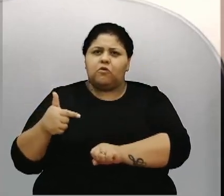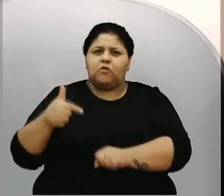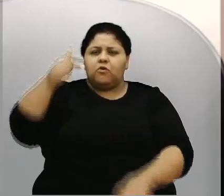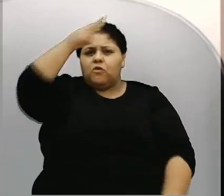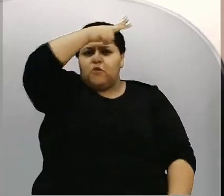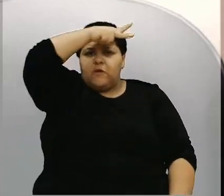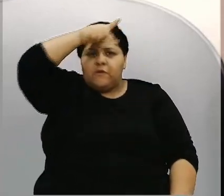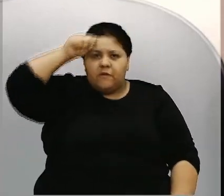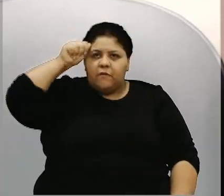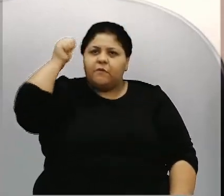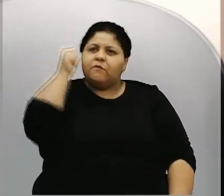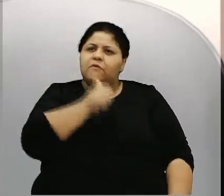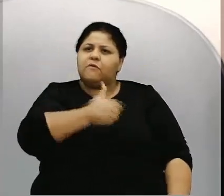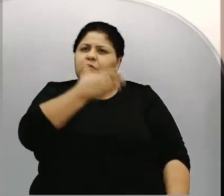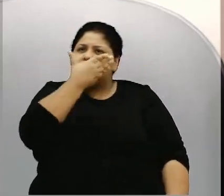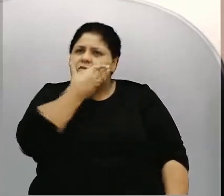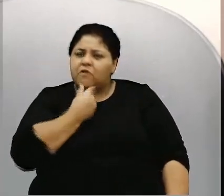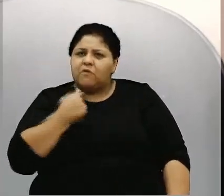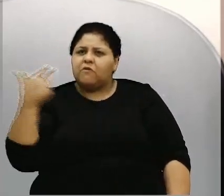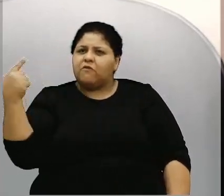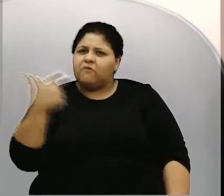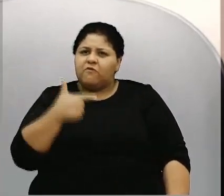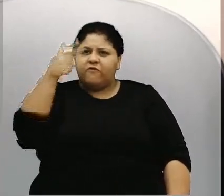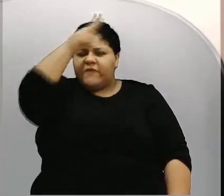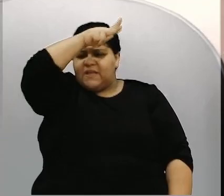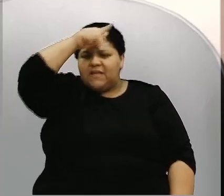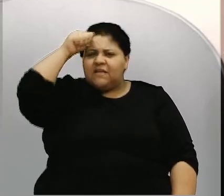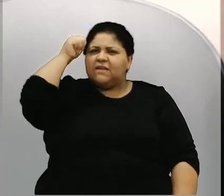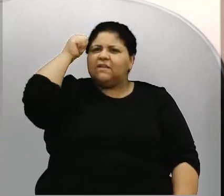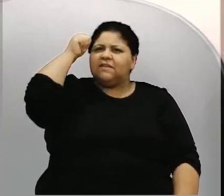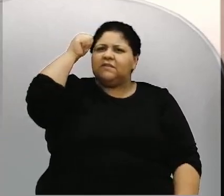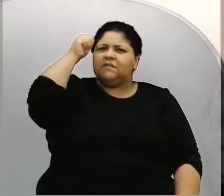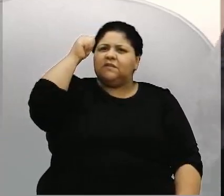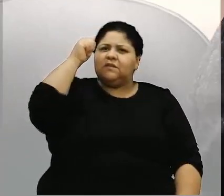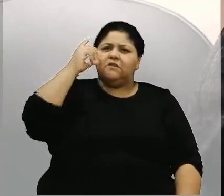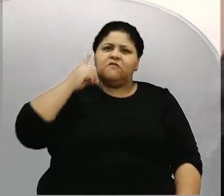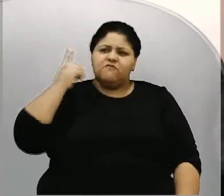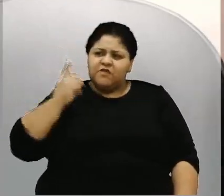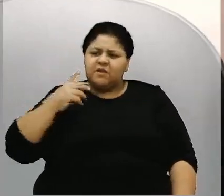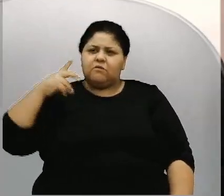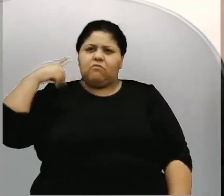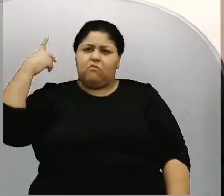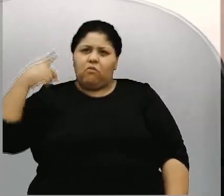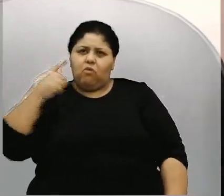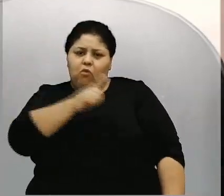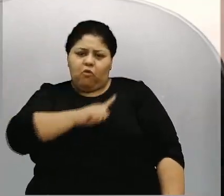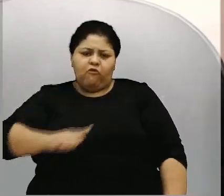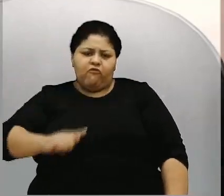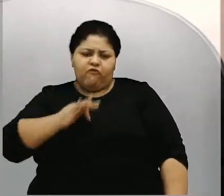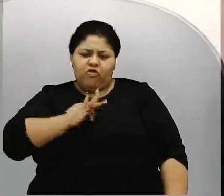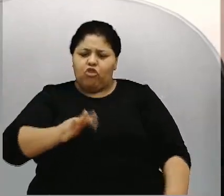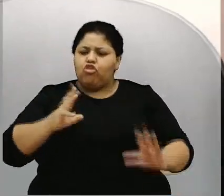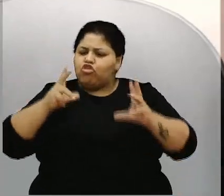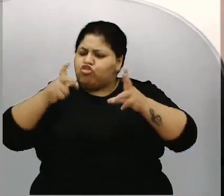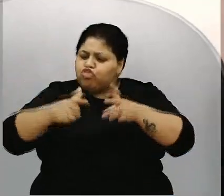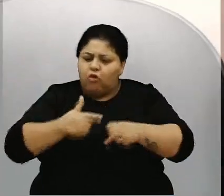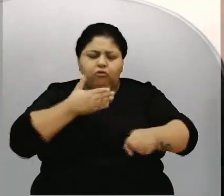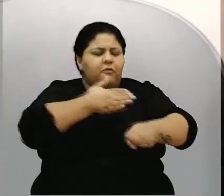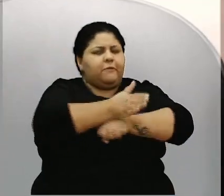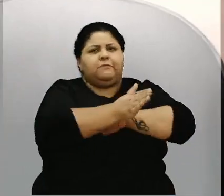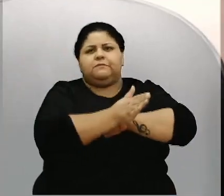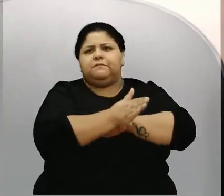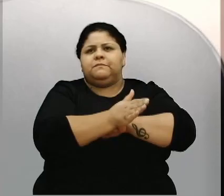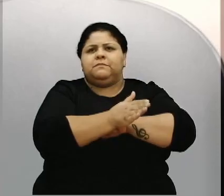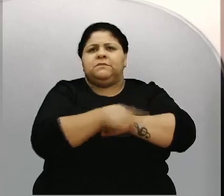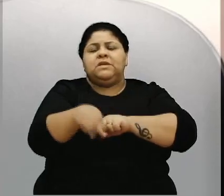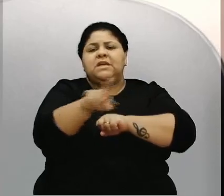prefeitos, prefeitas, vice-prefeitos, vejo vereadores, vejo deputados, vejo o governo federal, todo mundo muito envolvido. E